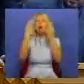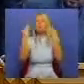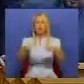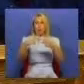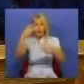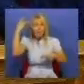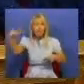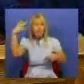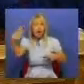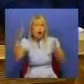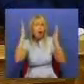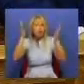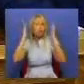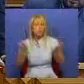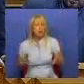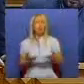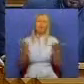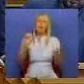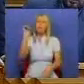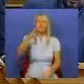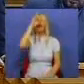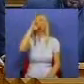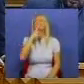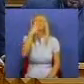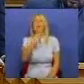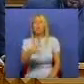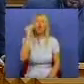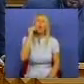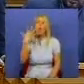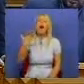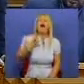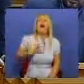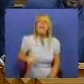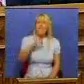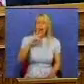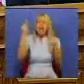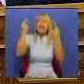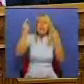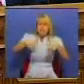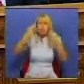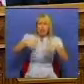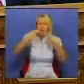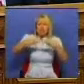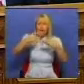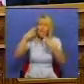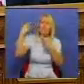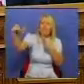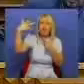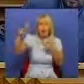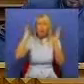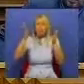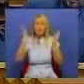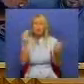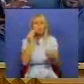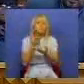Primeira pergunta. Como é que quer impor portagens fora das autostradas? Segunda pergunta.